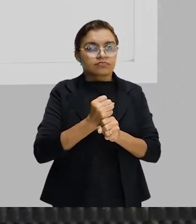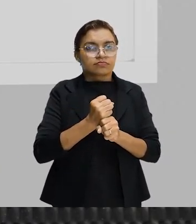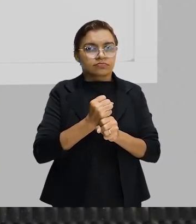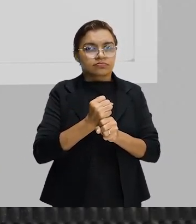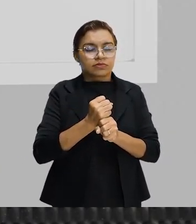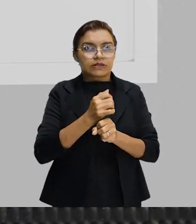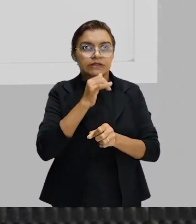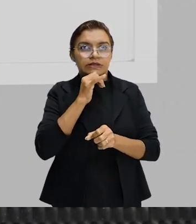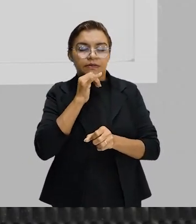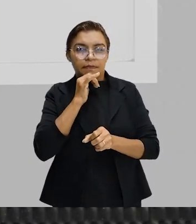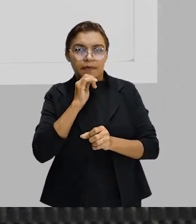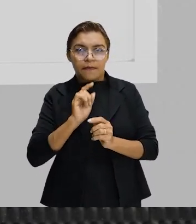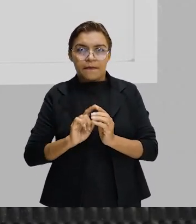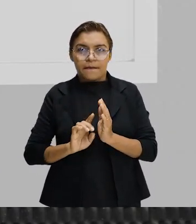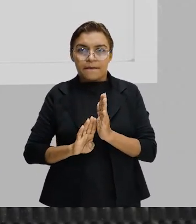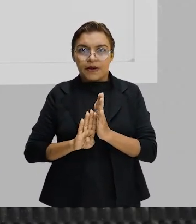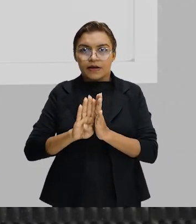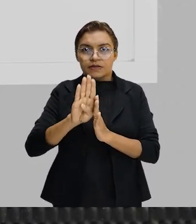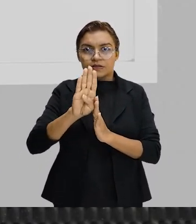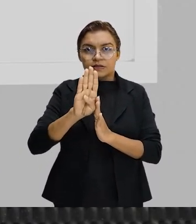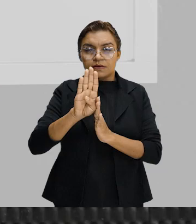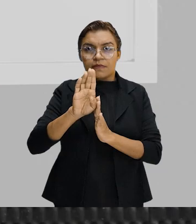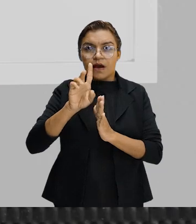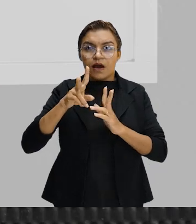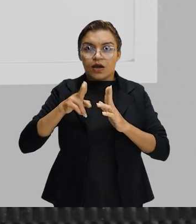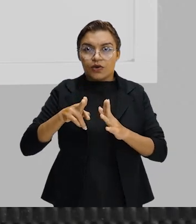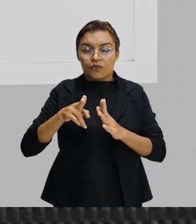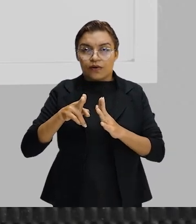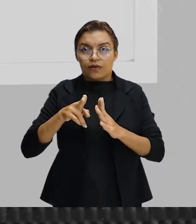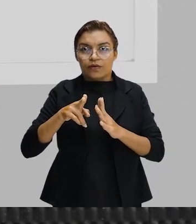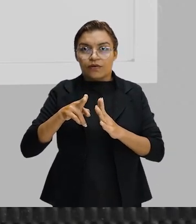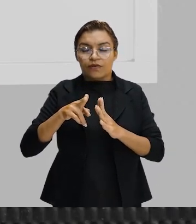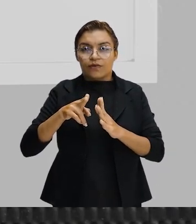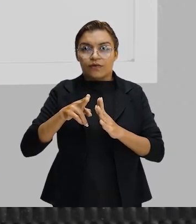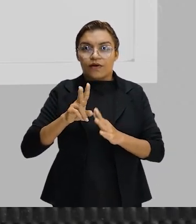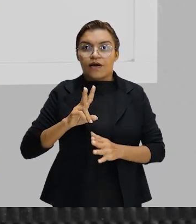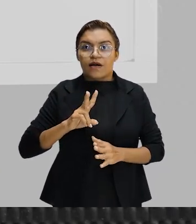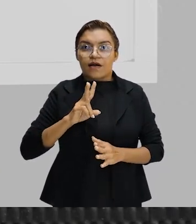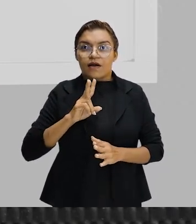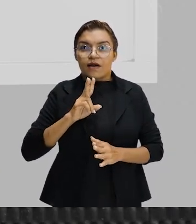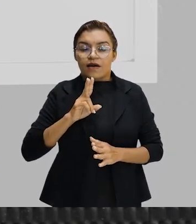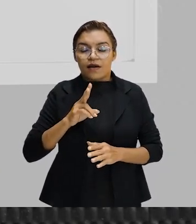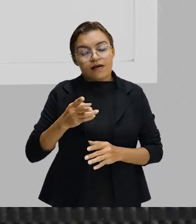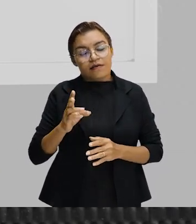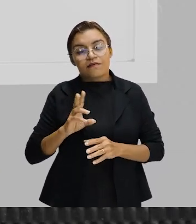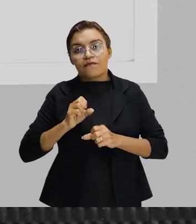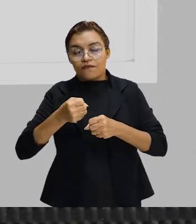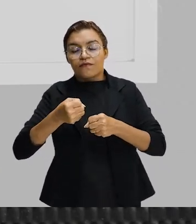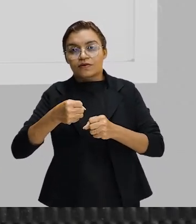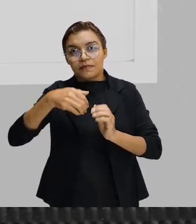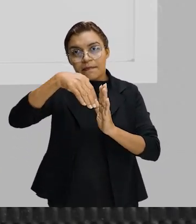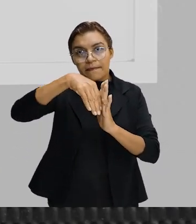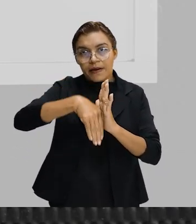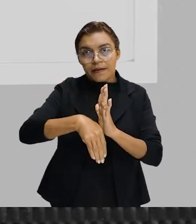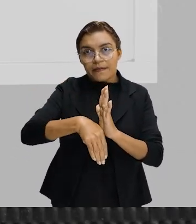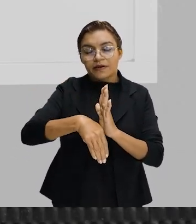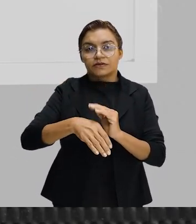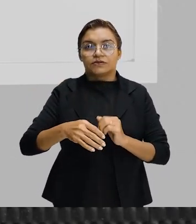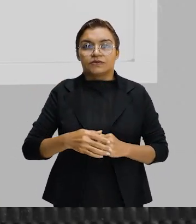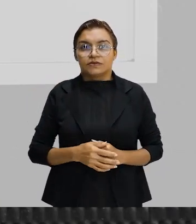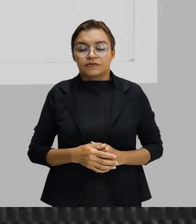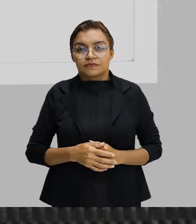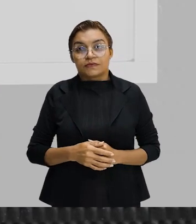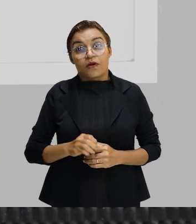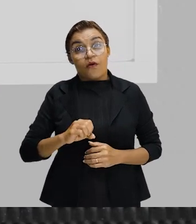apontam para cima tem que ser igual ao somatório das forças que apontam para baixo. Ou o somatório das forças